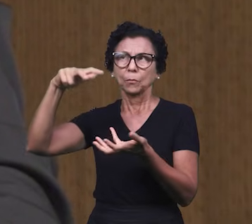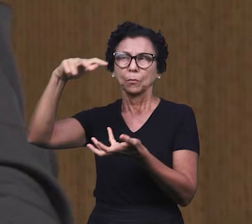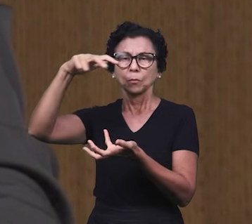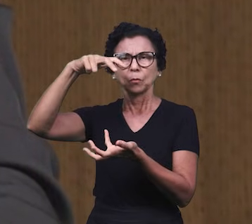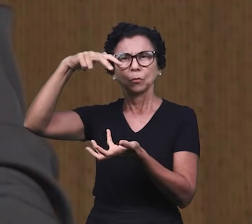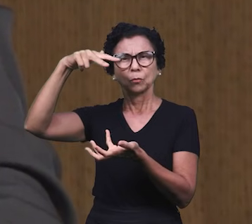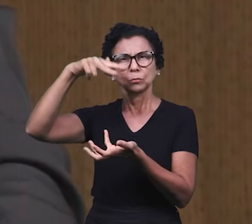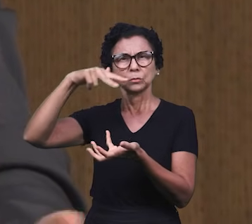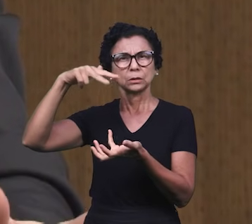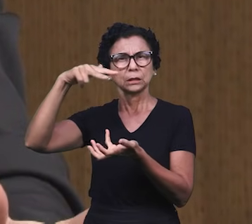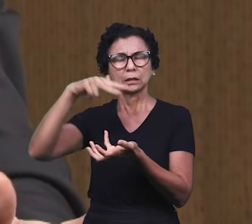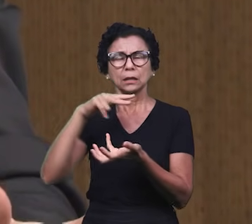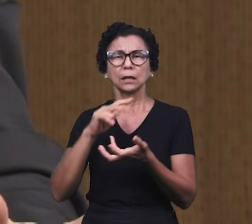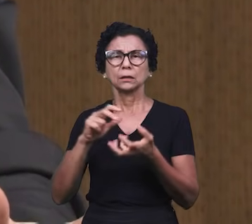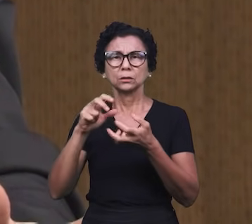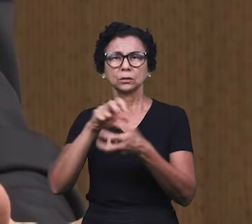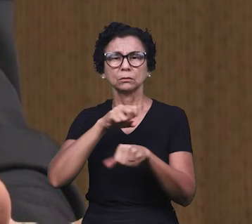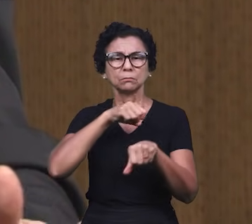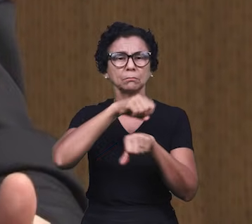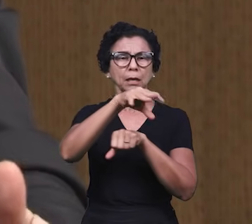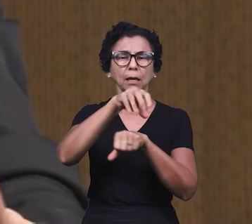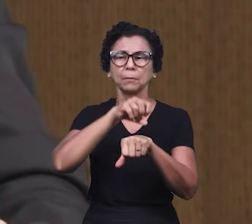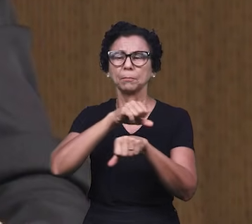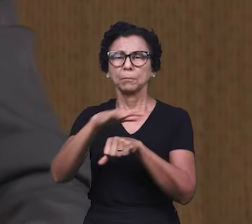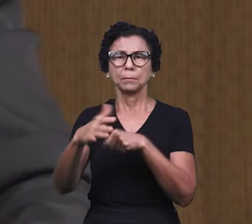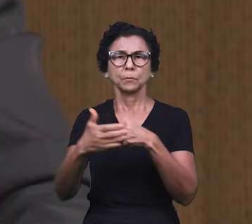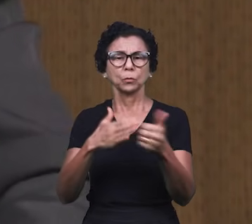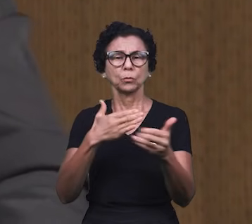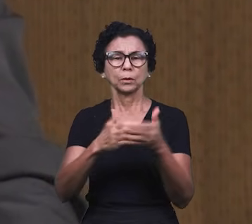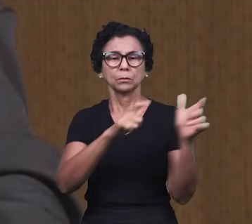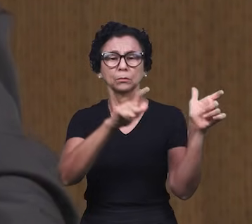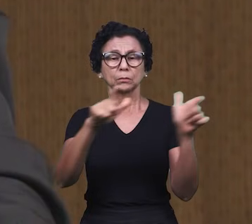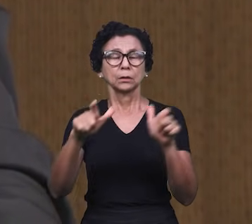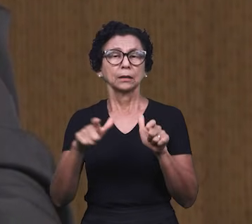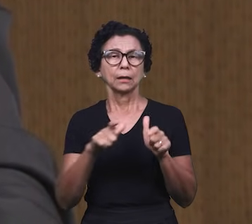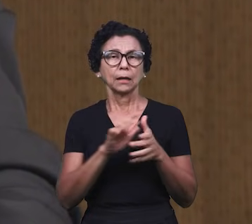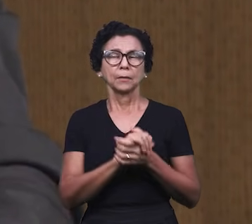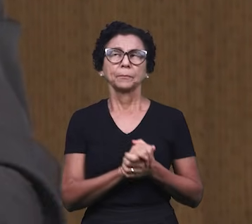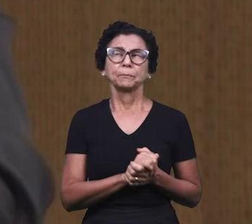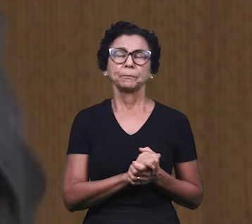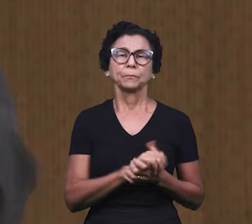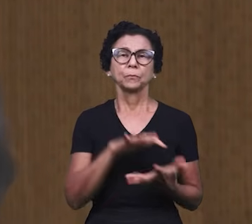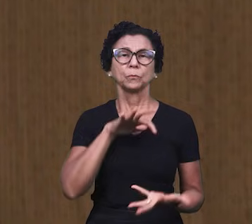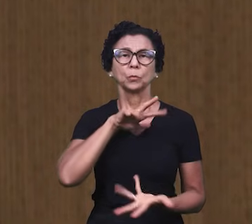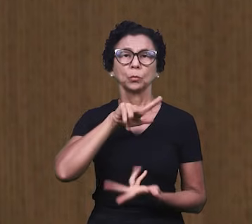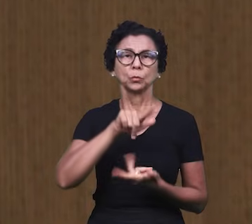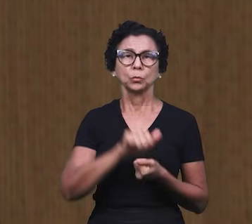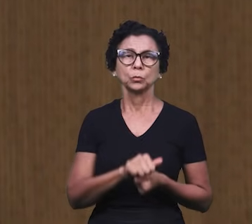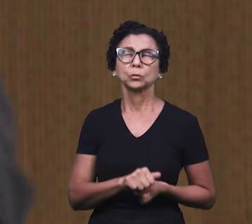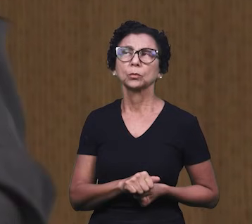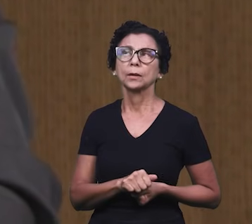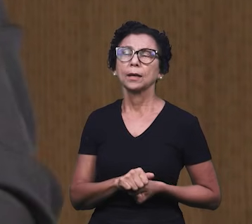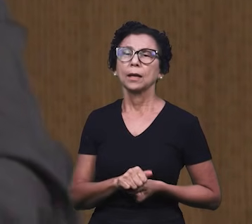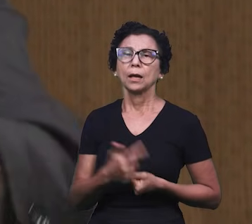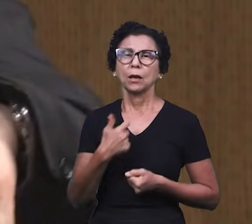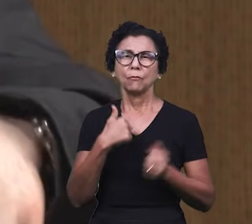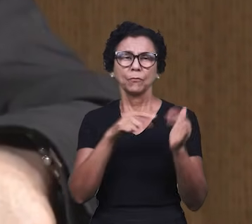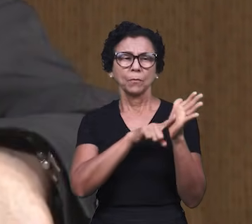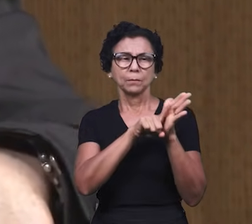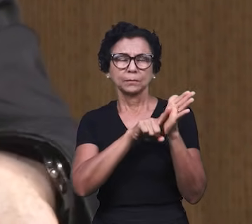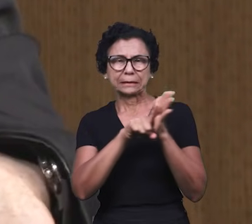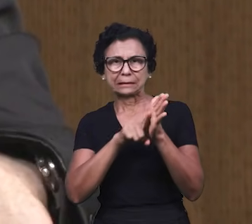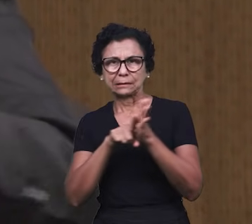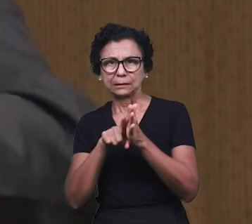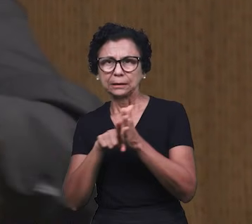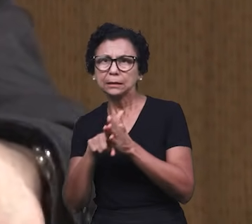possível chegar em qualquer lugar do mundo. Eu fiz alguns levantamentos, né? Hoje nós temos condições de colocar a